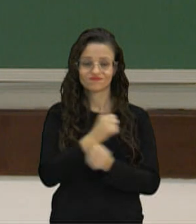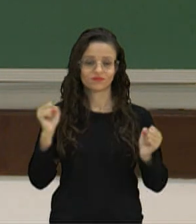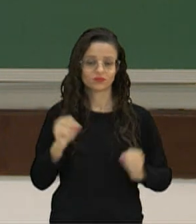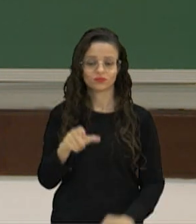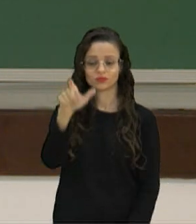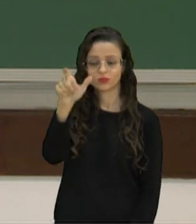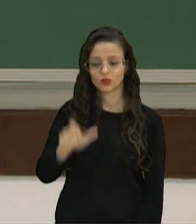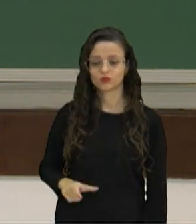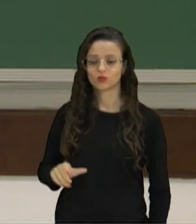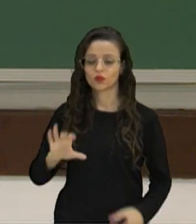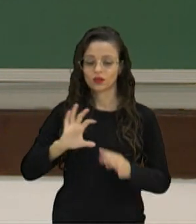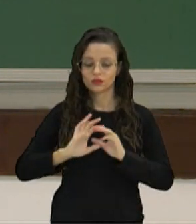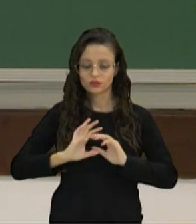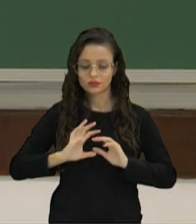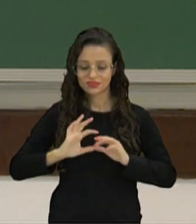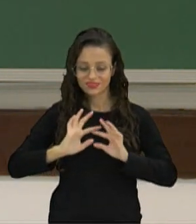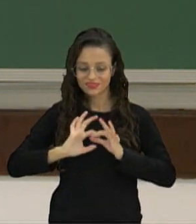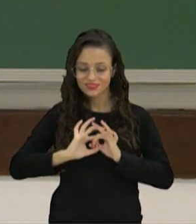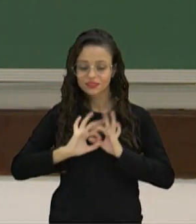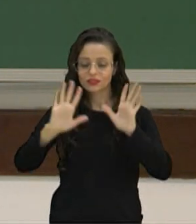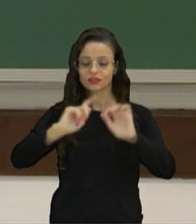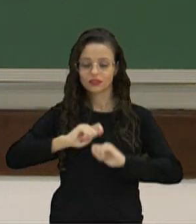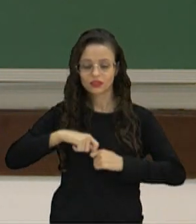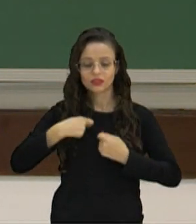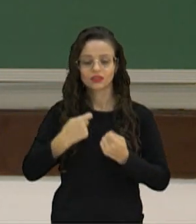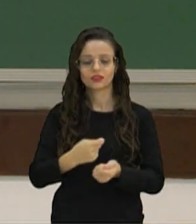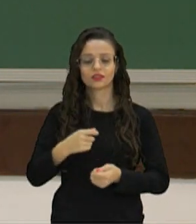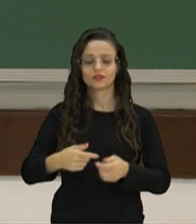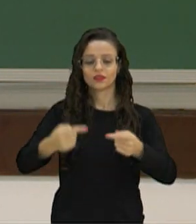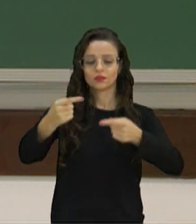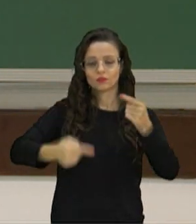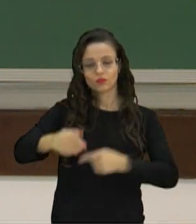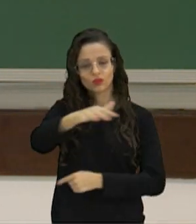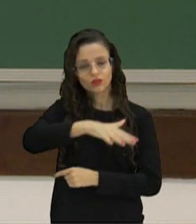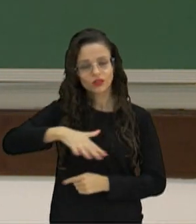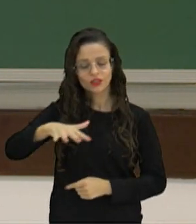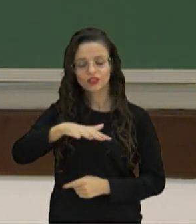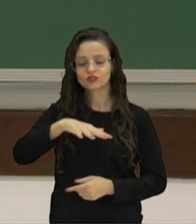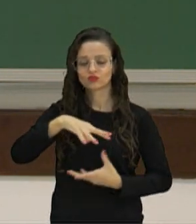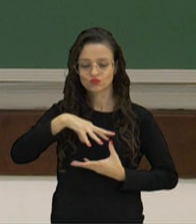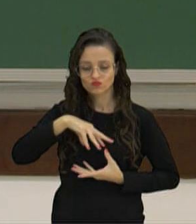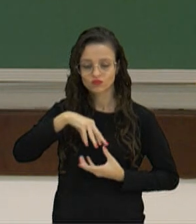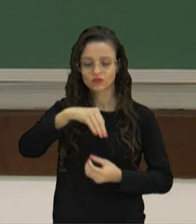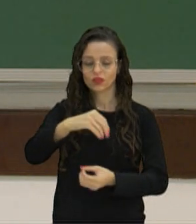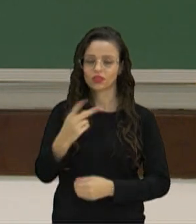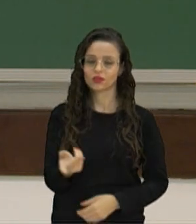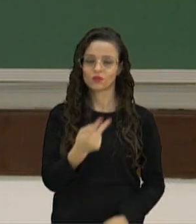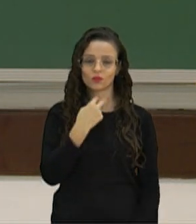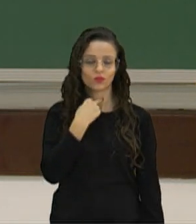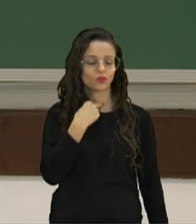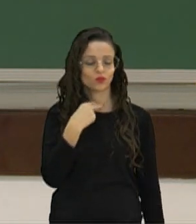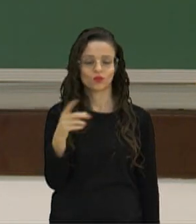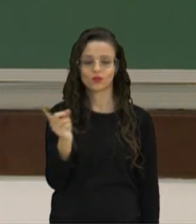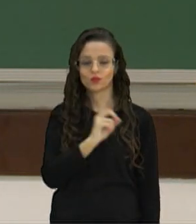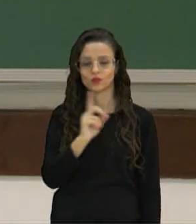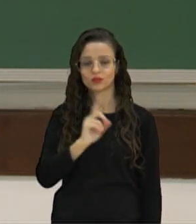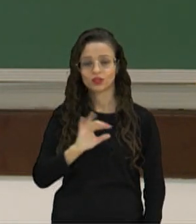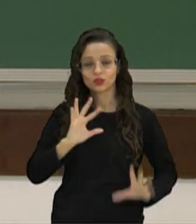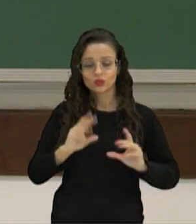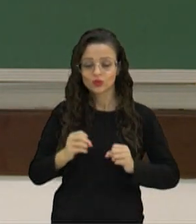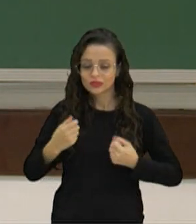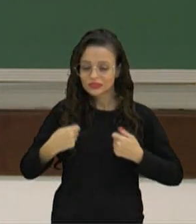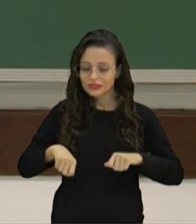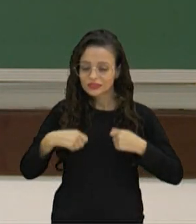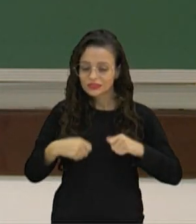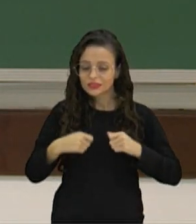indivíduo ser livre no plano político, no plano espiritual da sociedade. Ele vai trazer toda essa necessidade